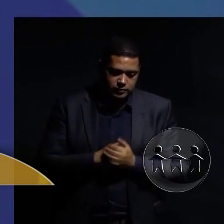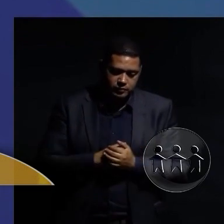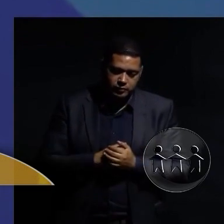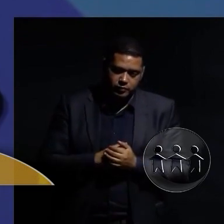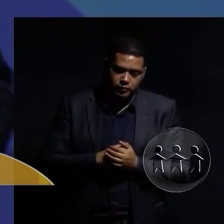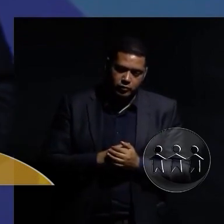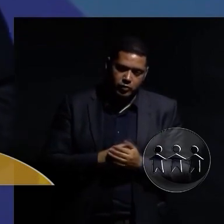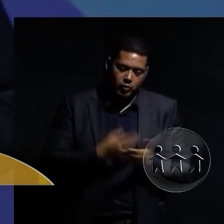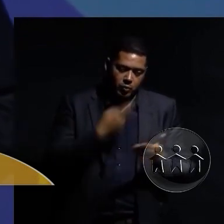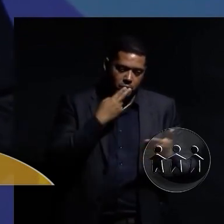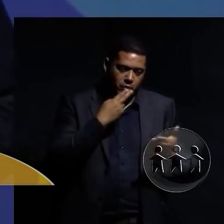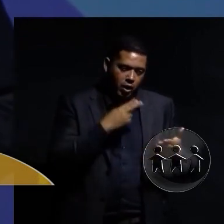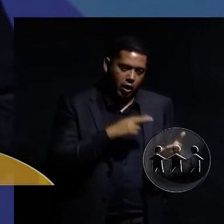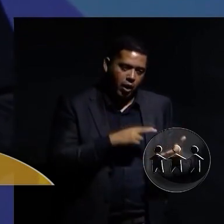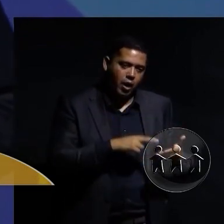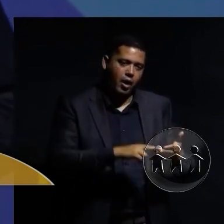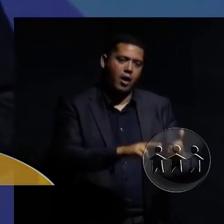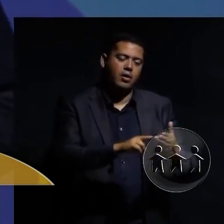carta de agradecimento à Rita,